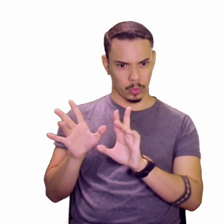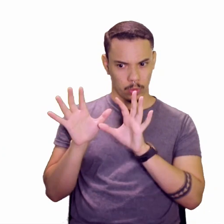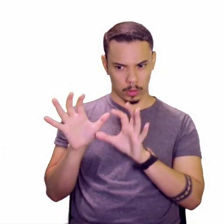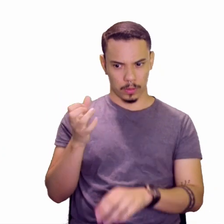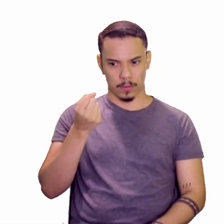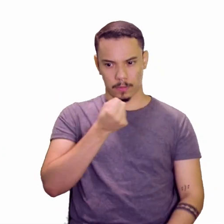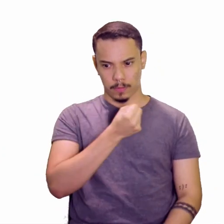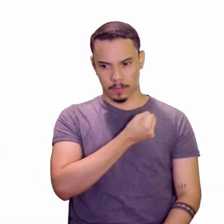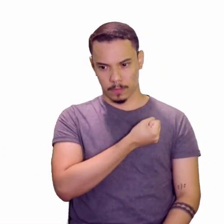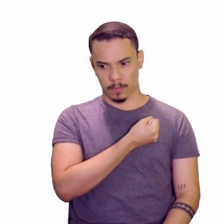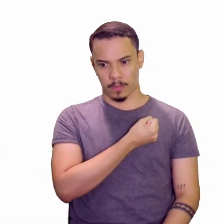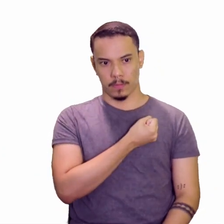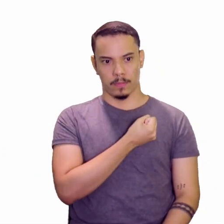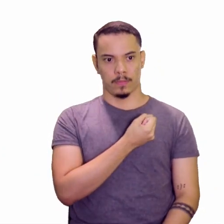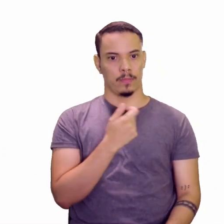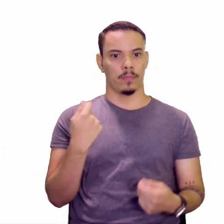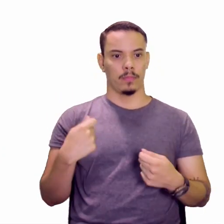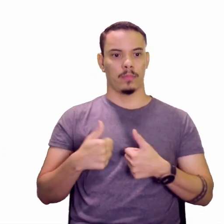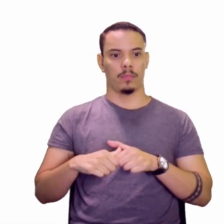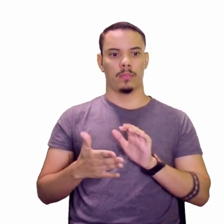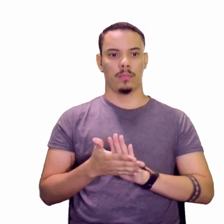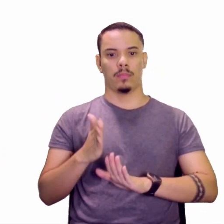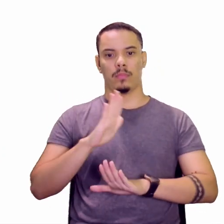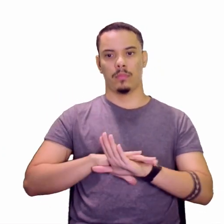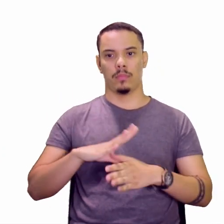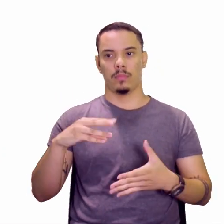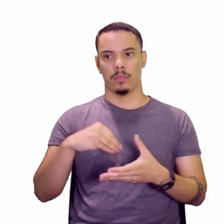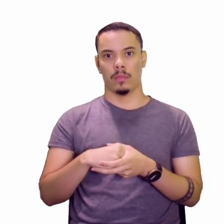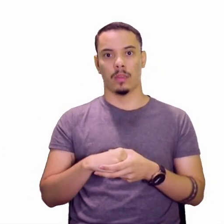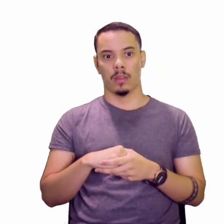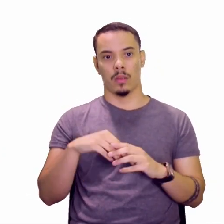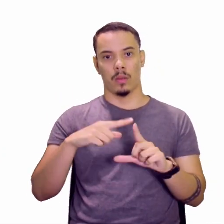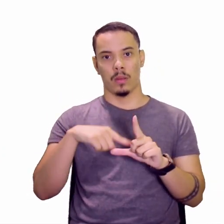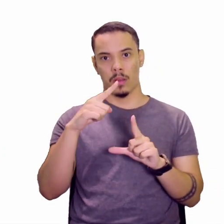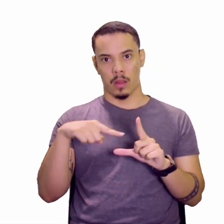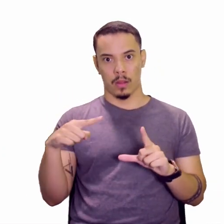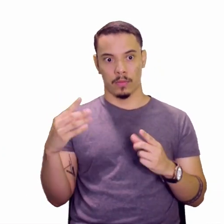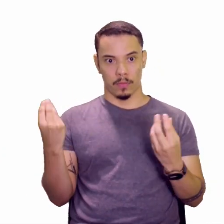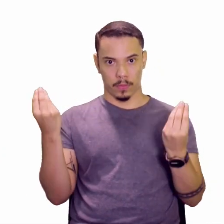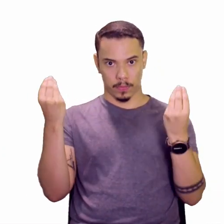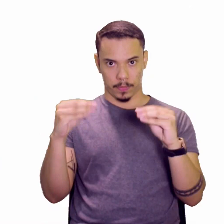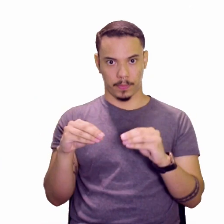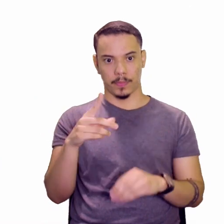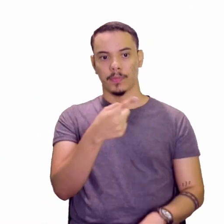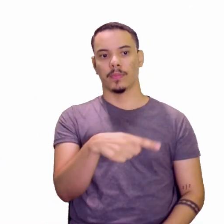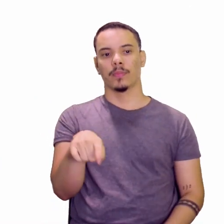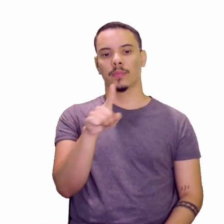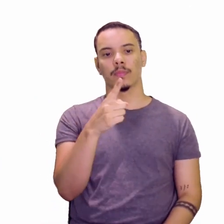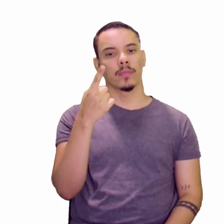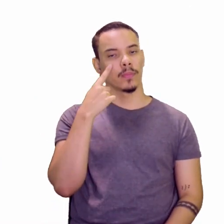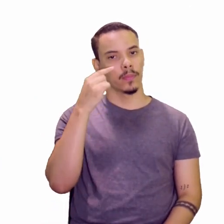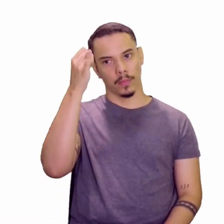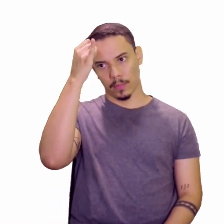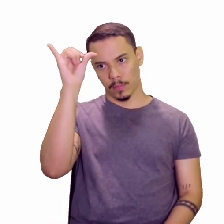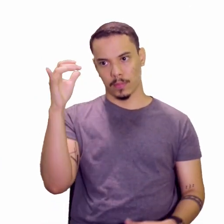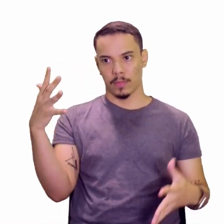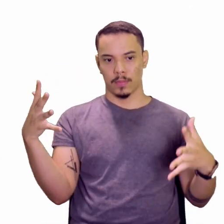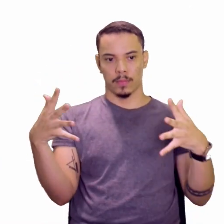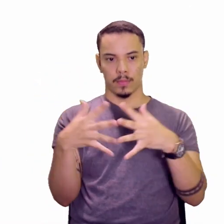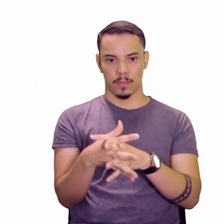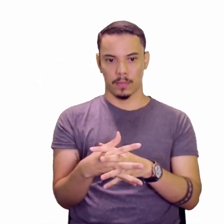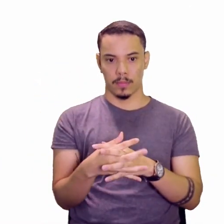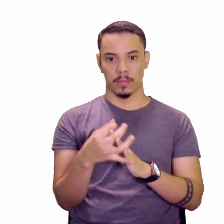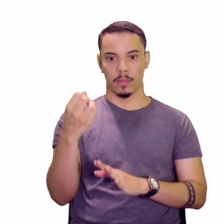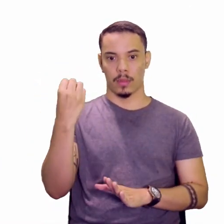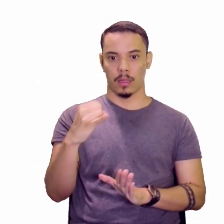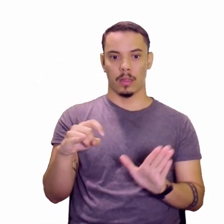valor? Tinha que ficar na parte de baixo do gráfico. Isso, tá, do pessoal? zero, Olha né? só colocar aqui para vocês rapidinho, tá? Não se confundam, se fosse